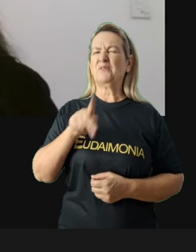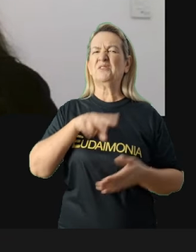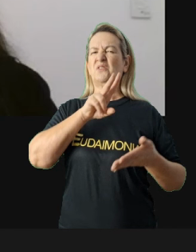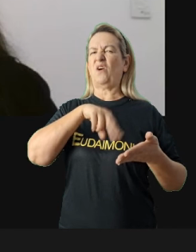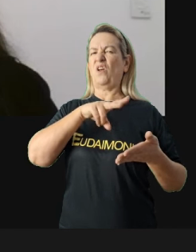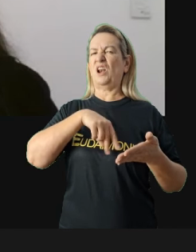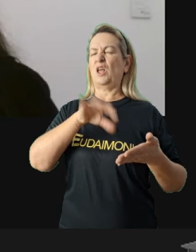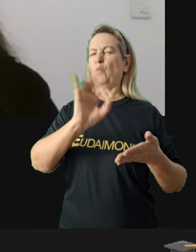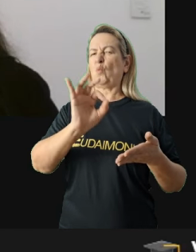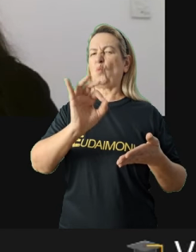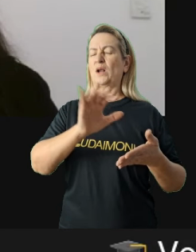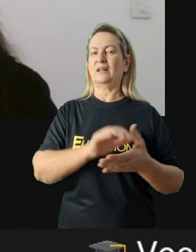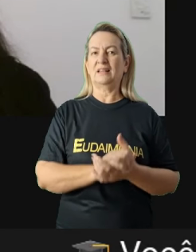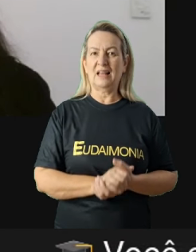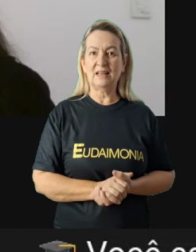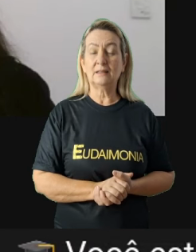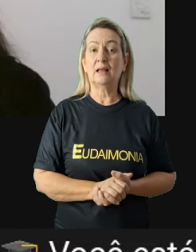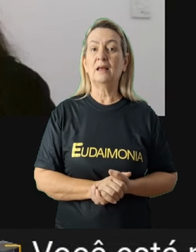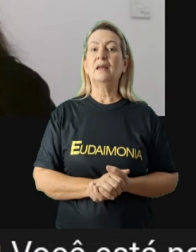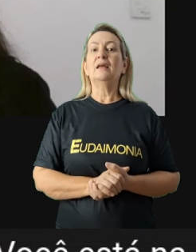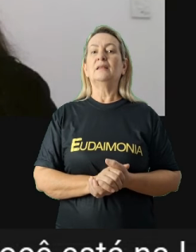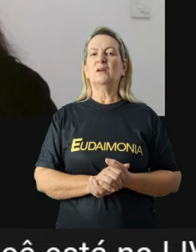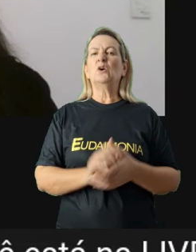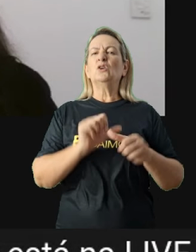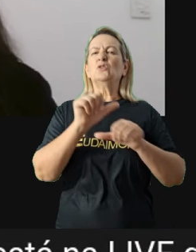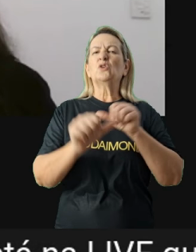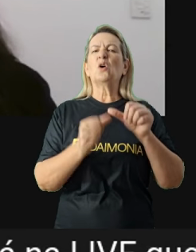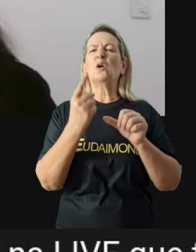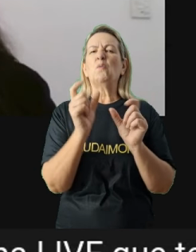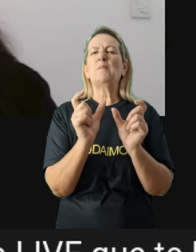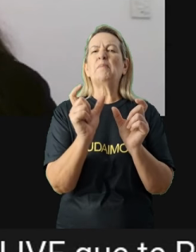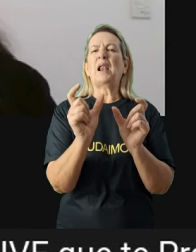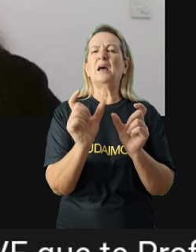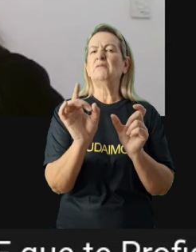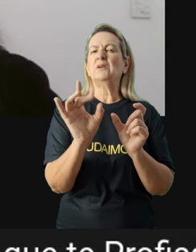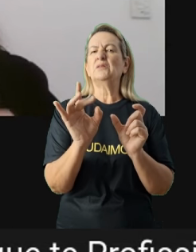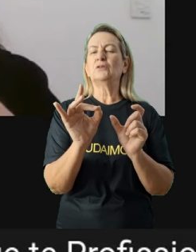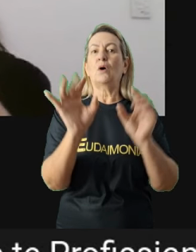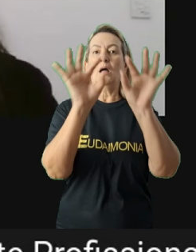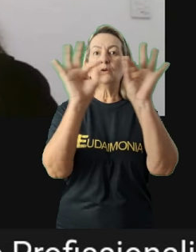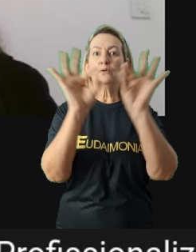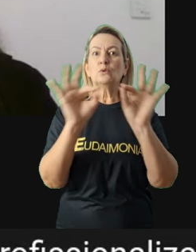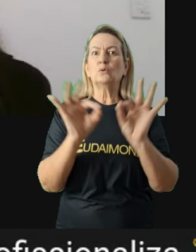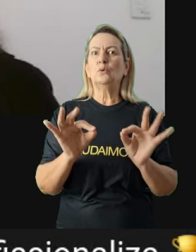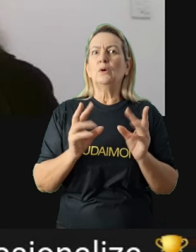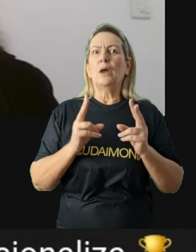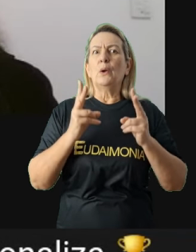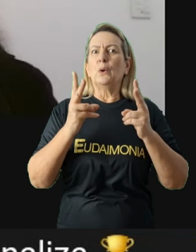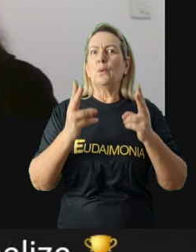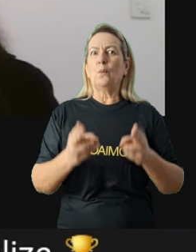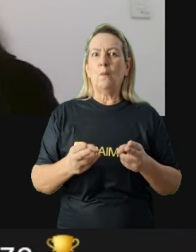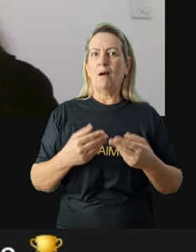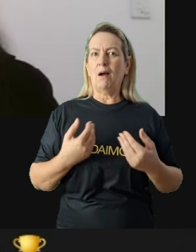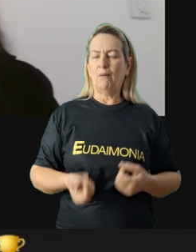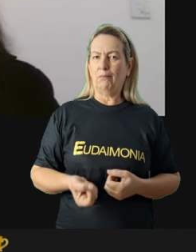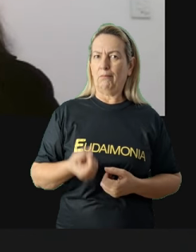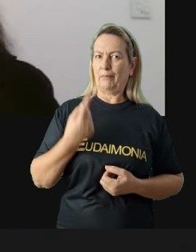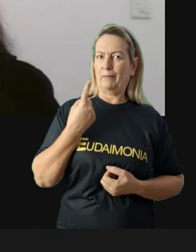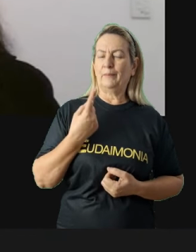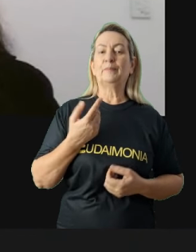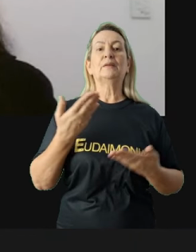que eles acham que a gente não lê, né, e aí eles trocam uma palavrinha só, mas a estrutura toda É igual. nossa, é